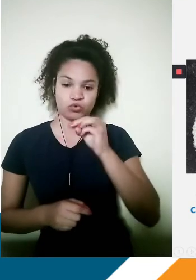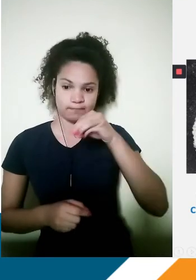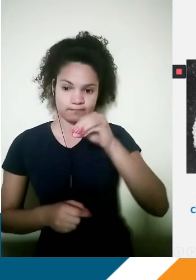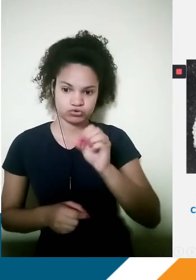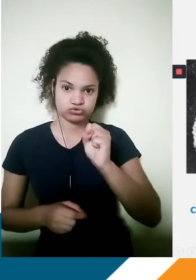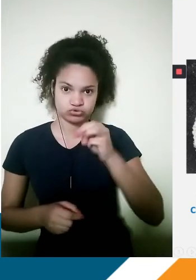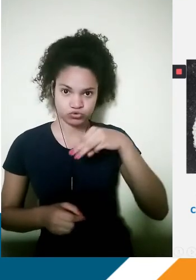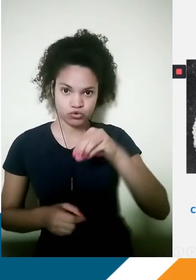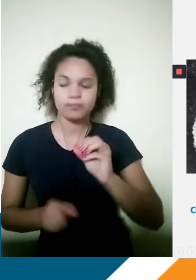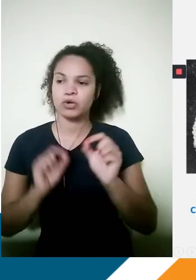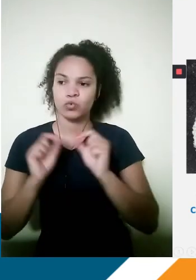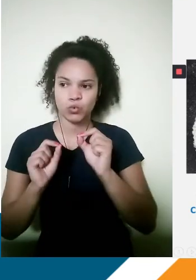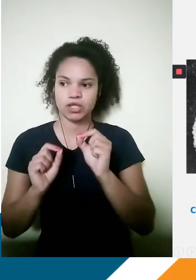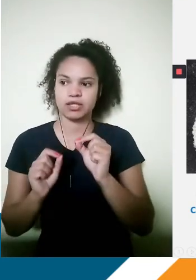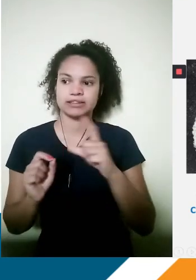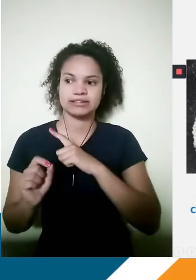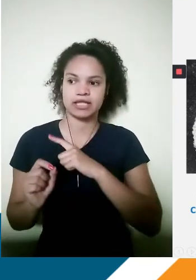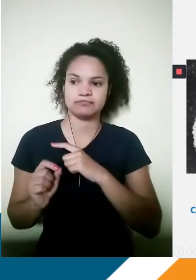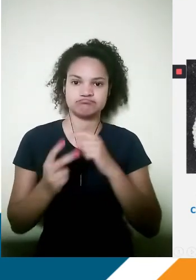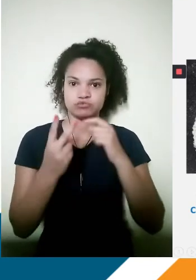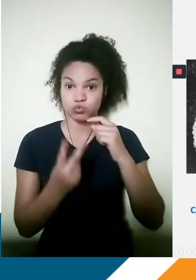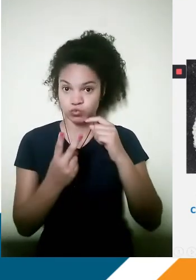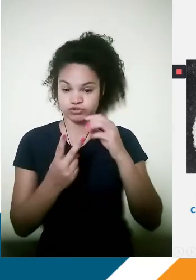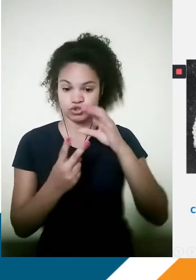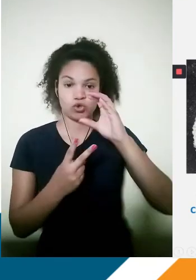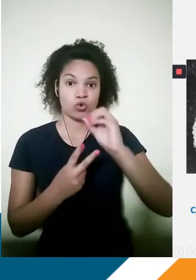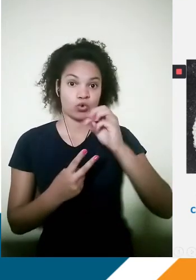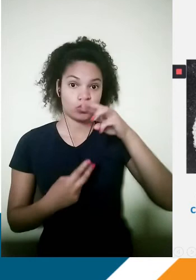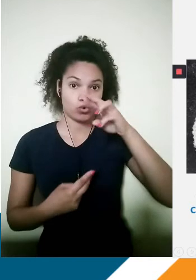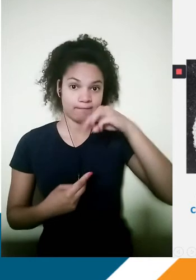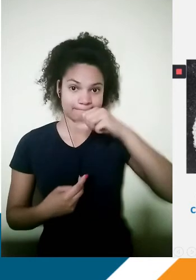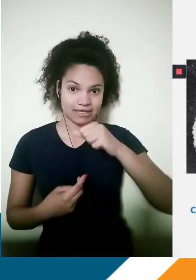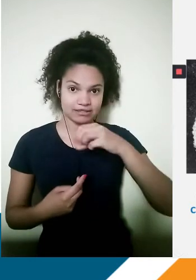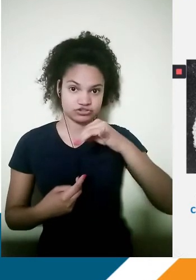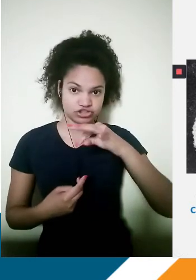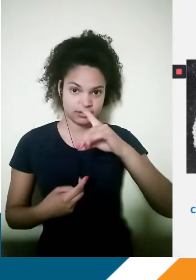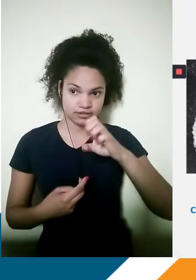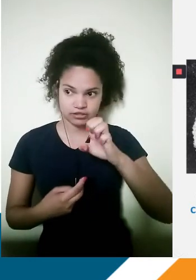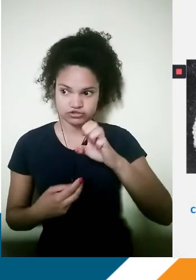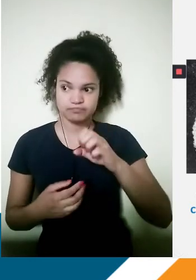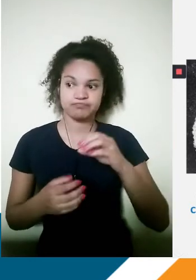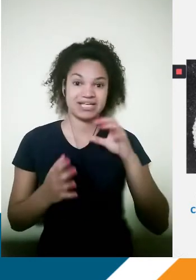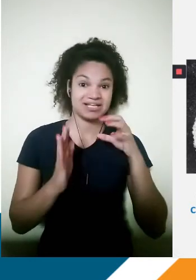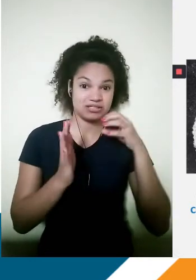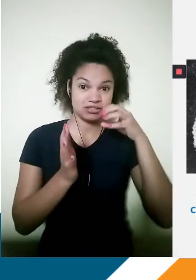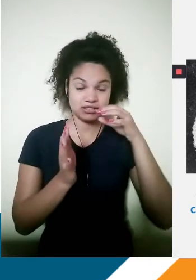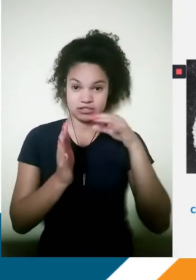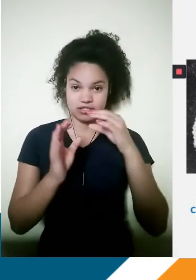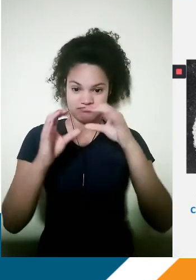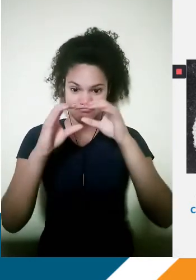cromátides e, num lugar de achatamento, nós temos o centrômero, que vai ser muito